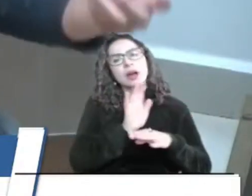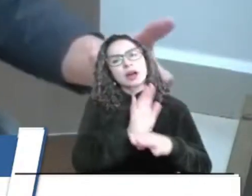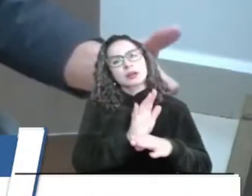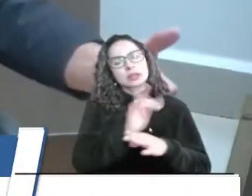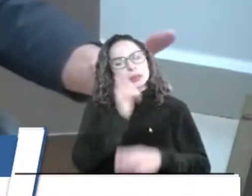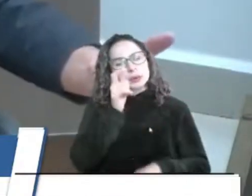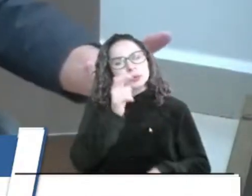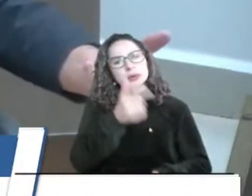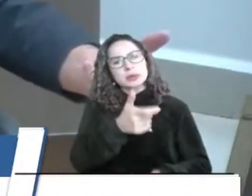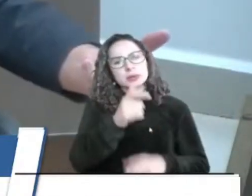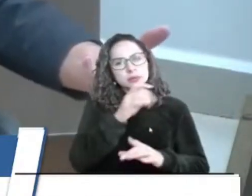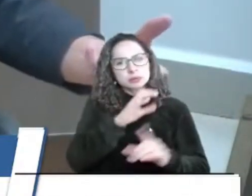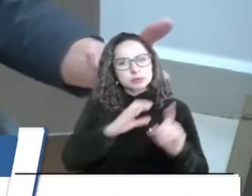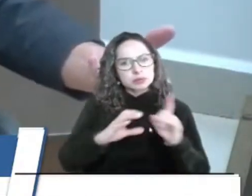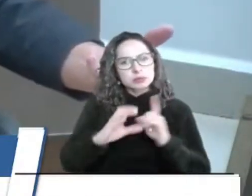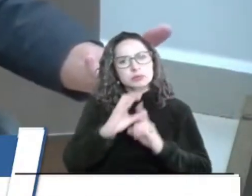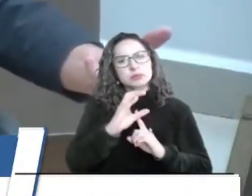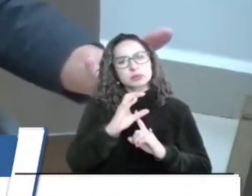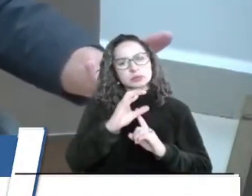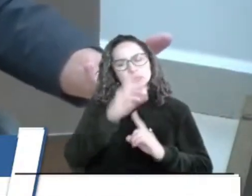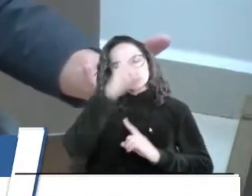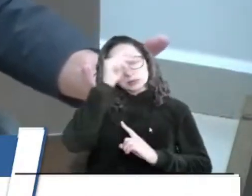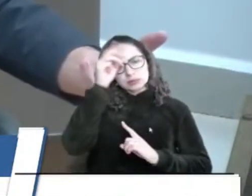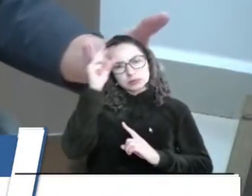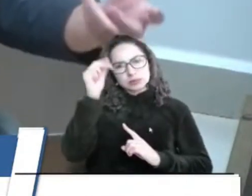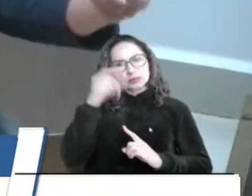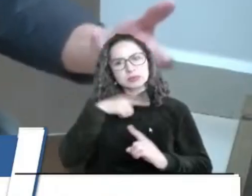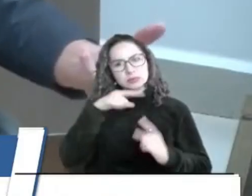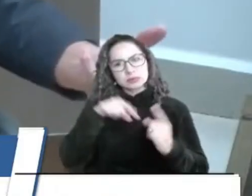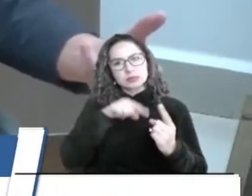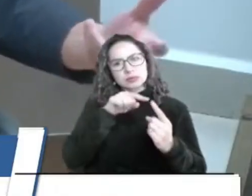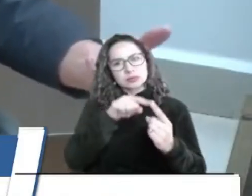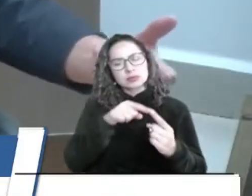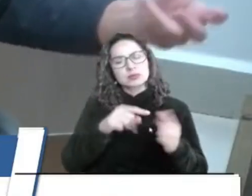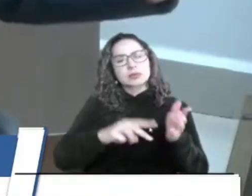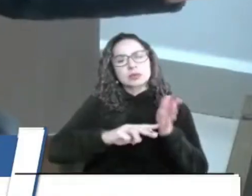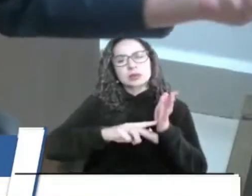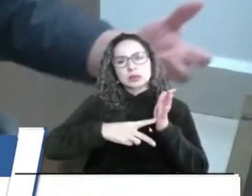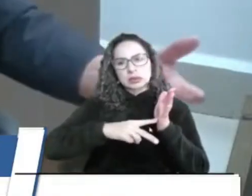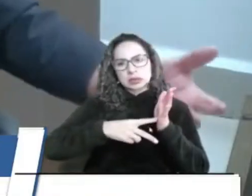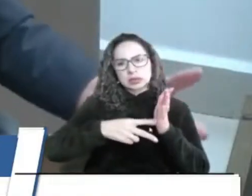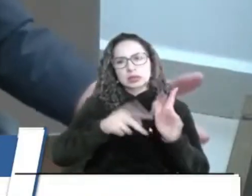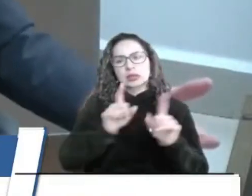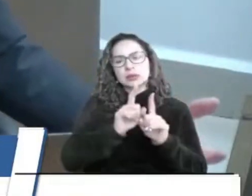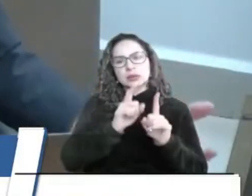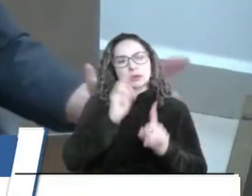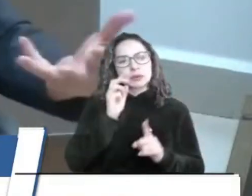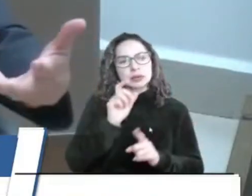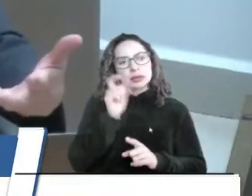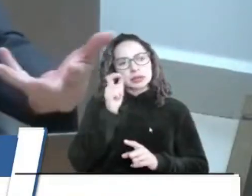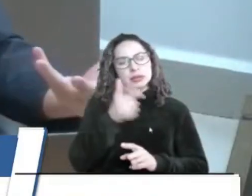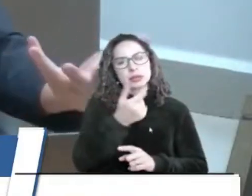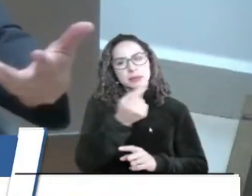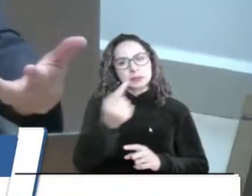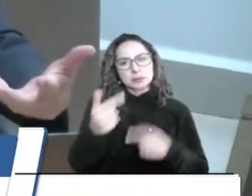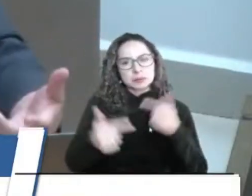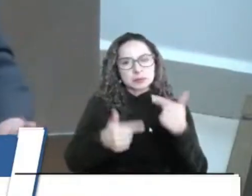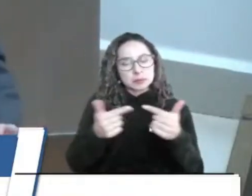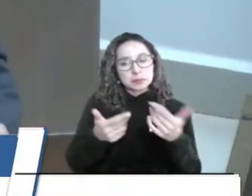interesse da comunidade, que a prefeitura existe para isso, e o sindicato existe para ver os interesses dos servidores. E que isso